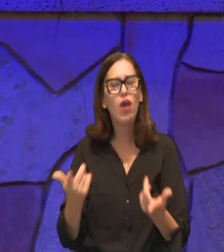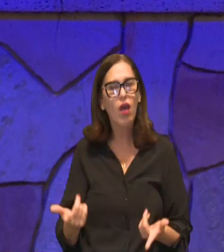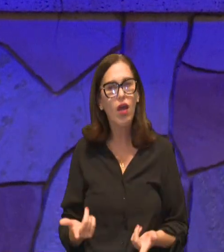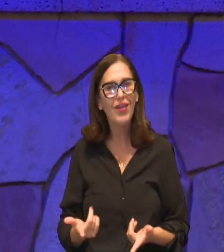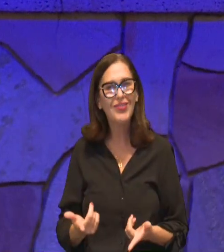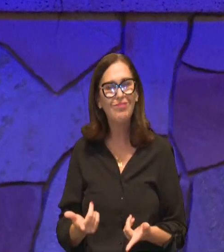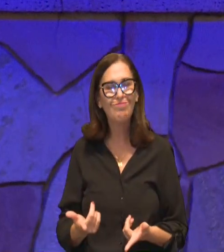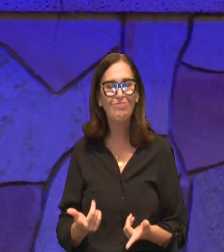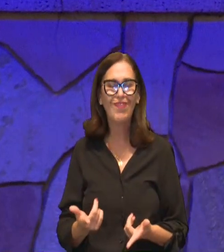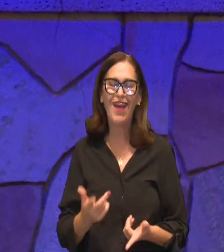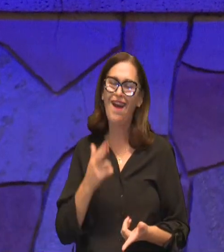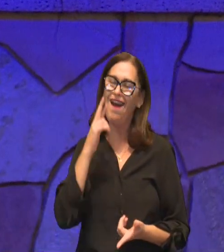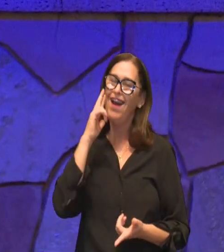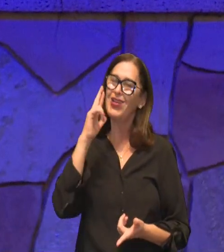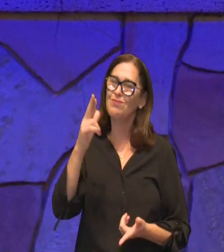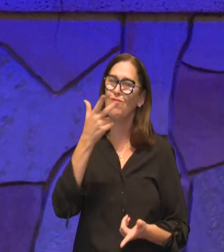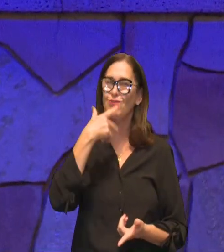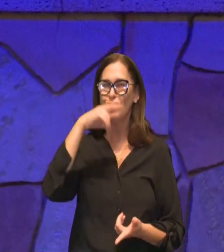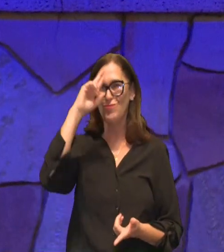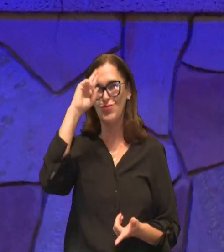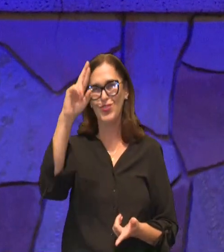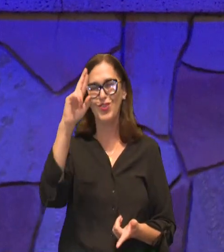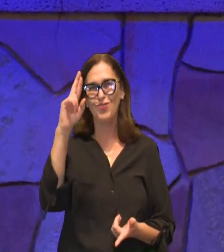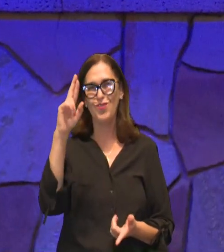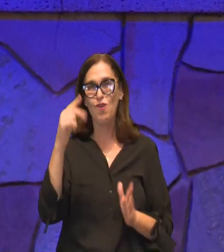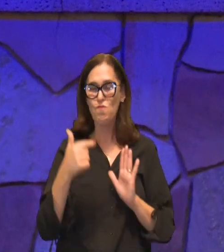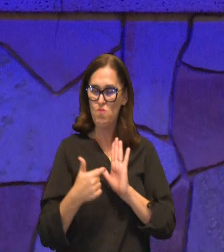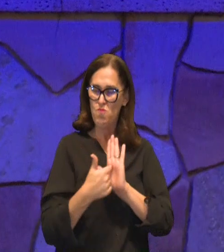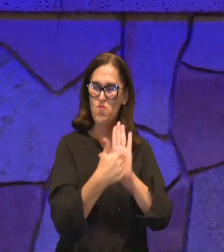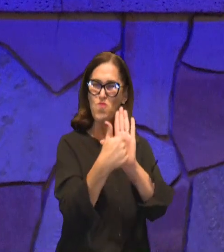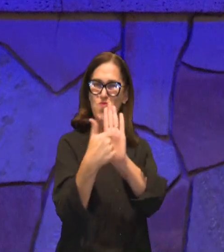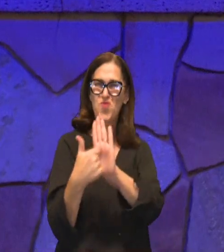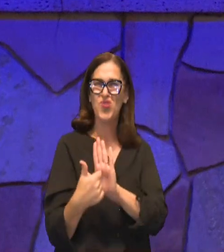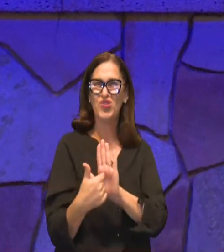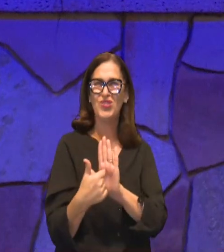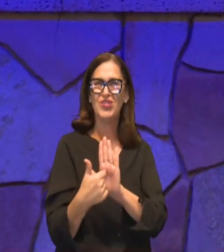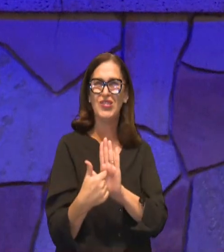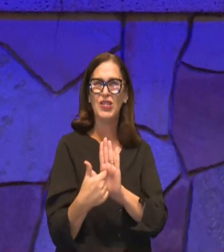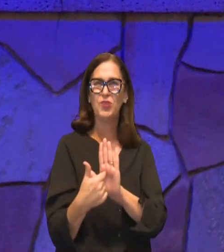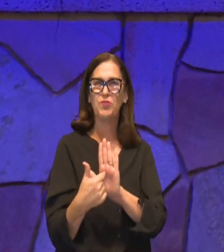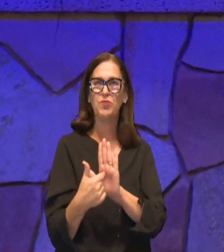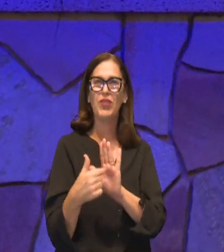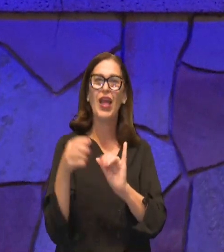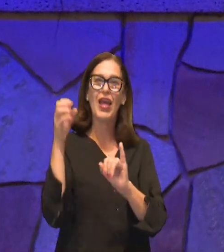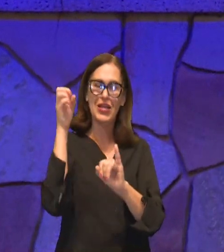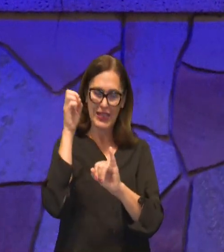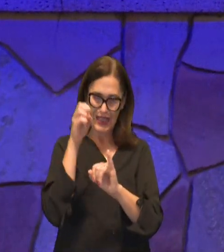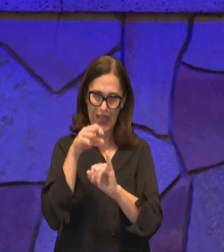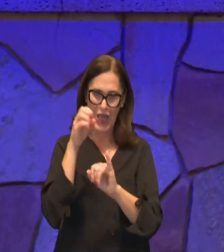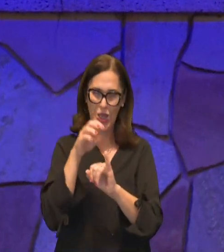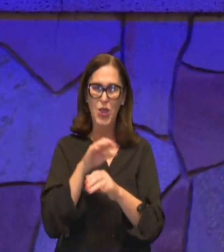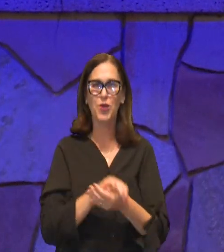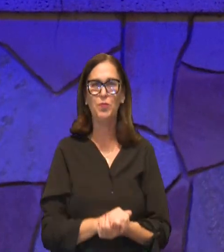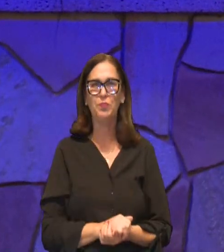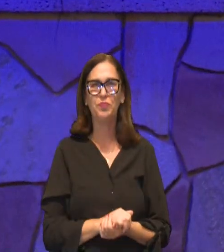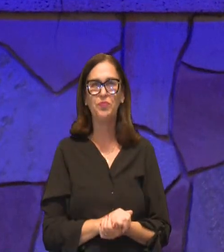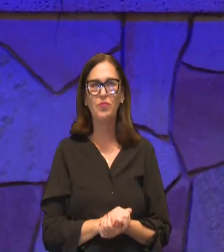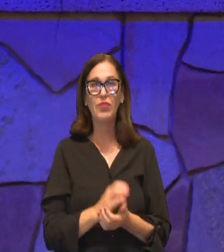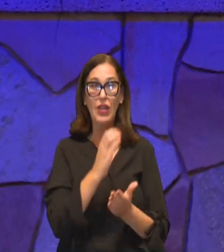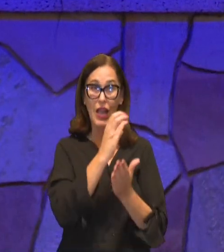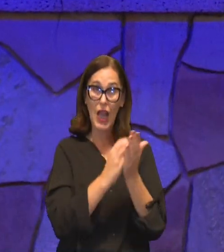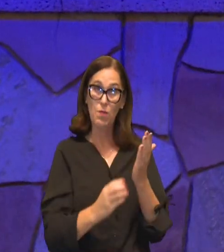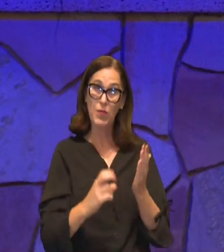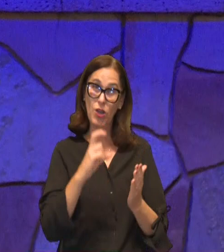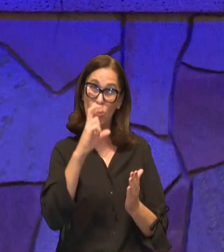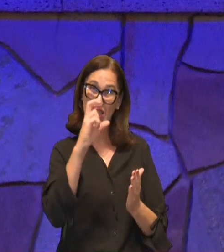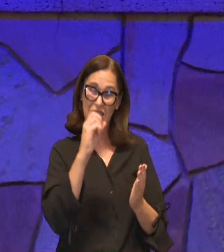amados irmãos, a resposta do Senhor, Ele apresentou lá em Isaías 50,